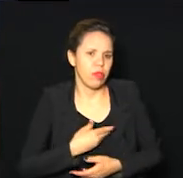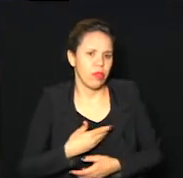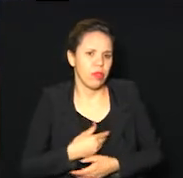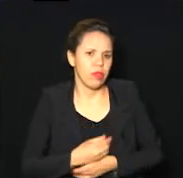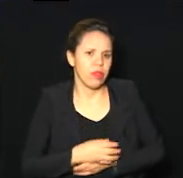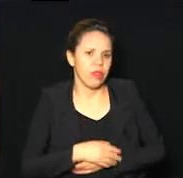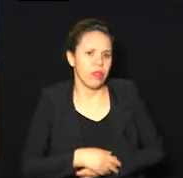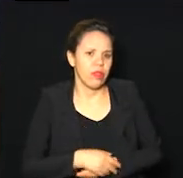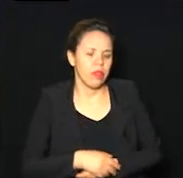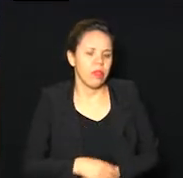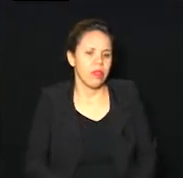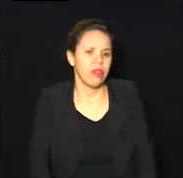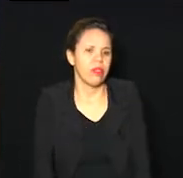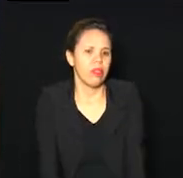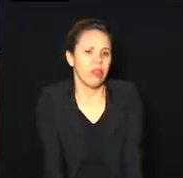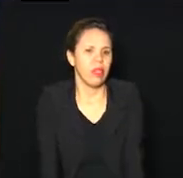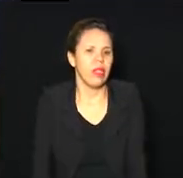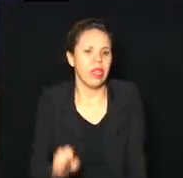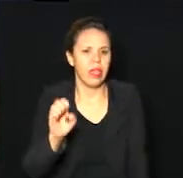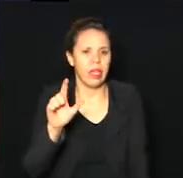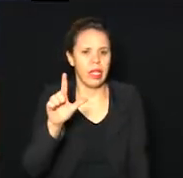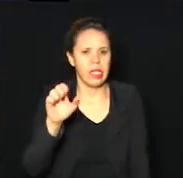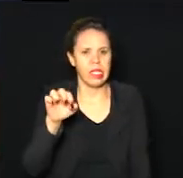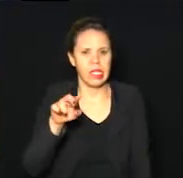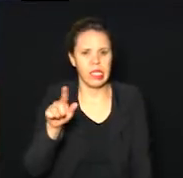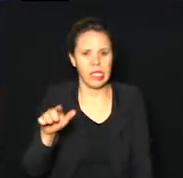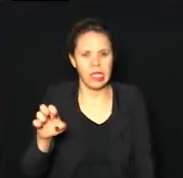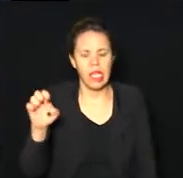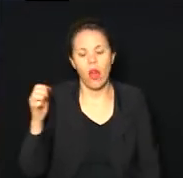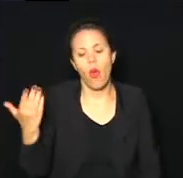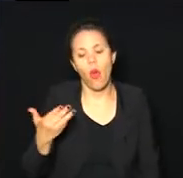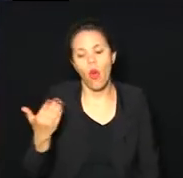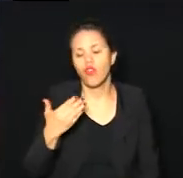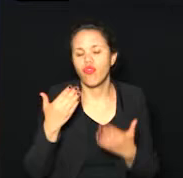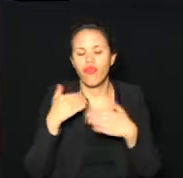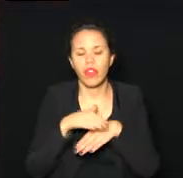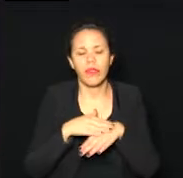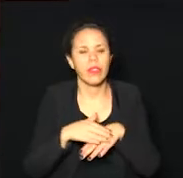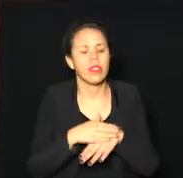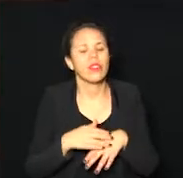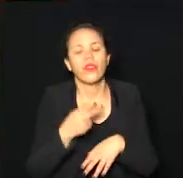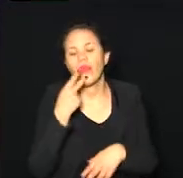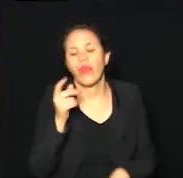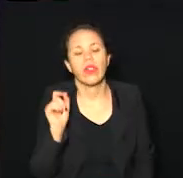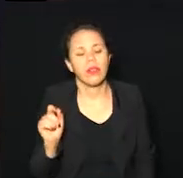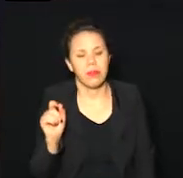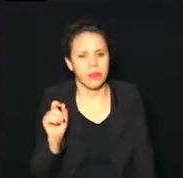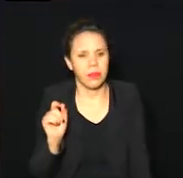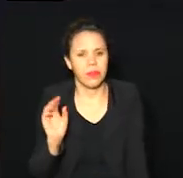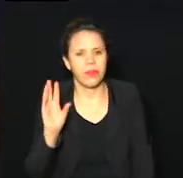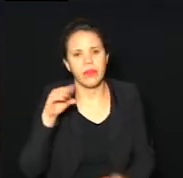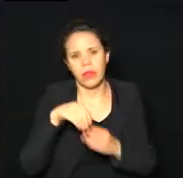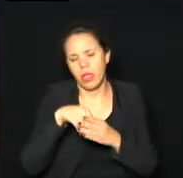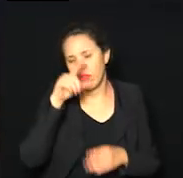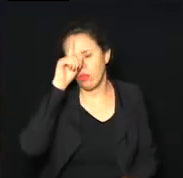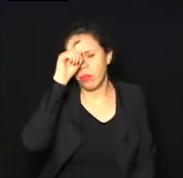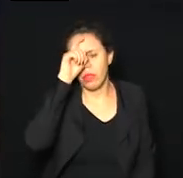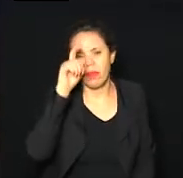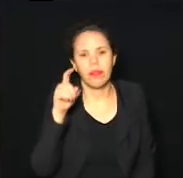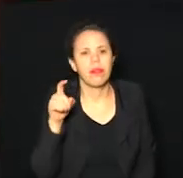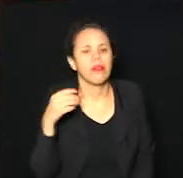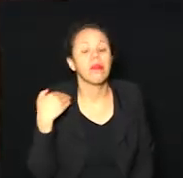amigas. A Elisiane, por exemplo, hoje nós estávamos conversando com o Kiko, estava dizendo que dentro do hospital,